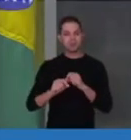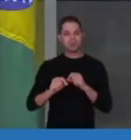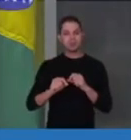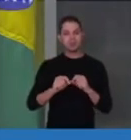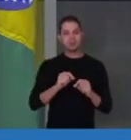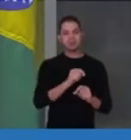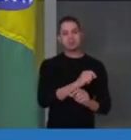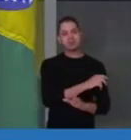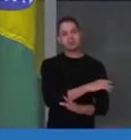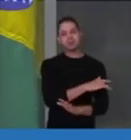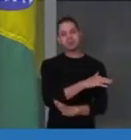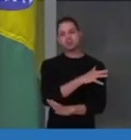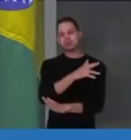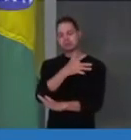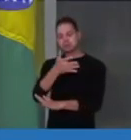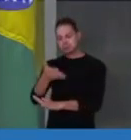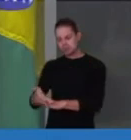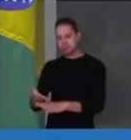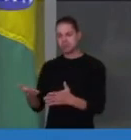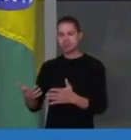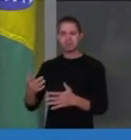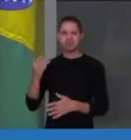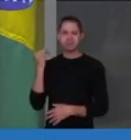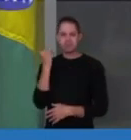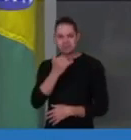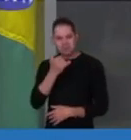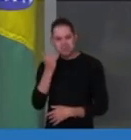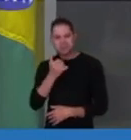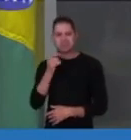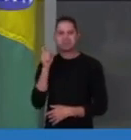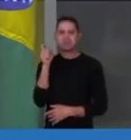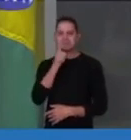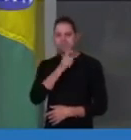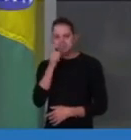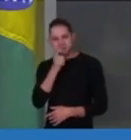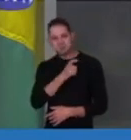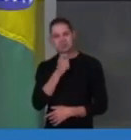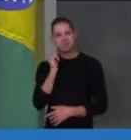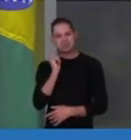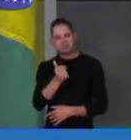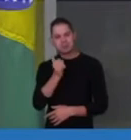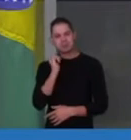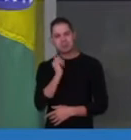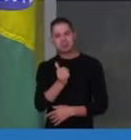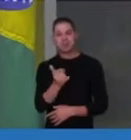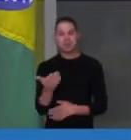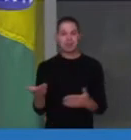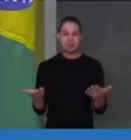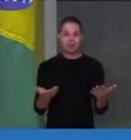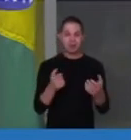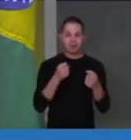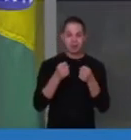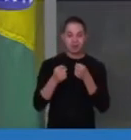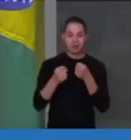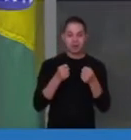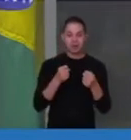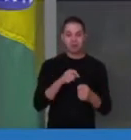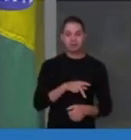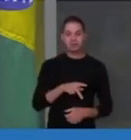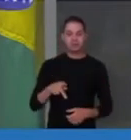narrativa diária. É uma mentira diária. E agora volto à entrevista do